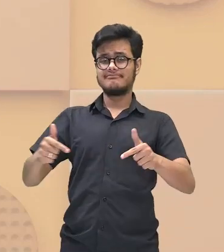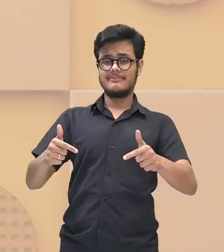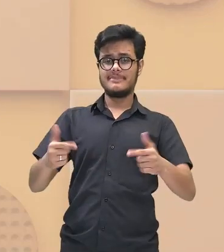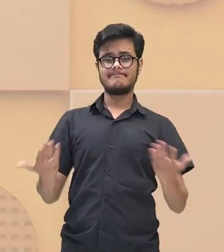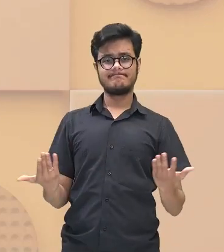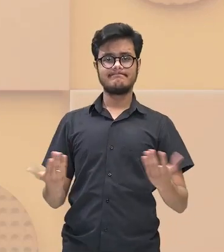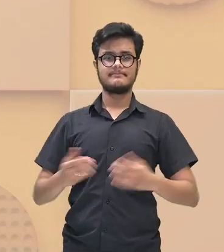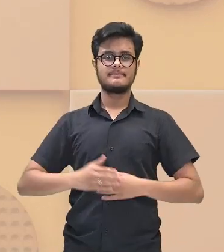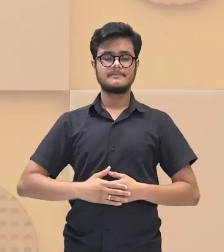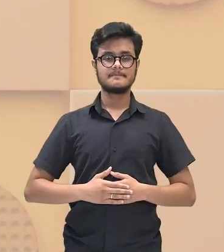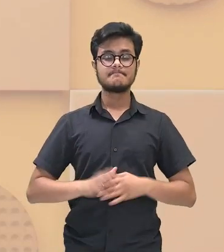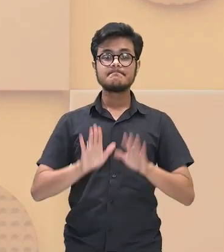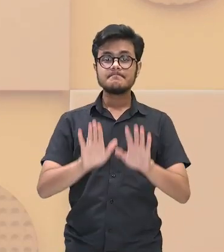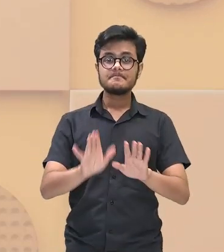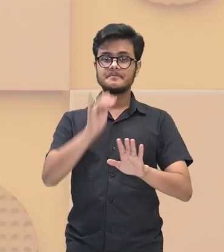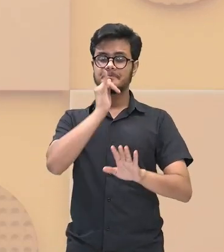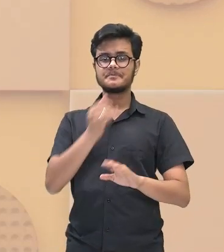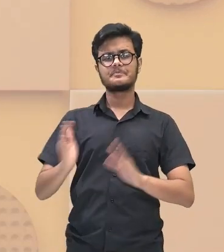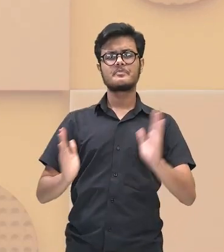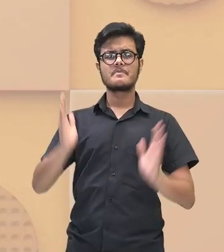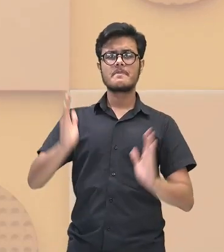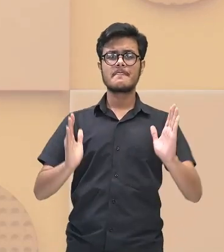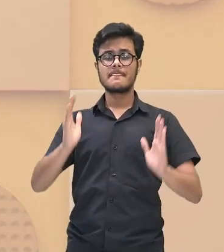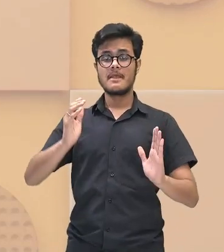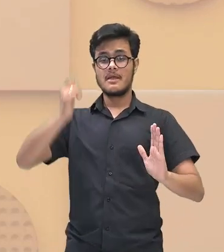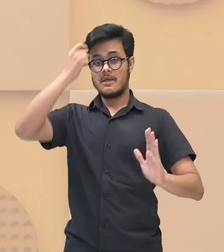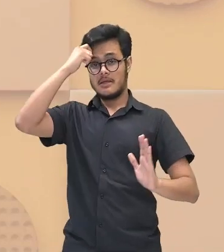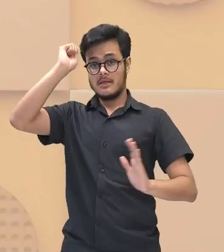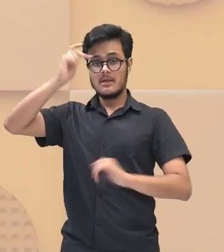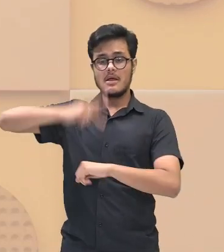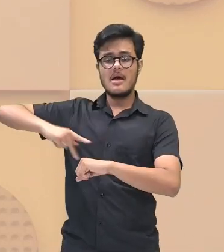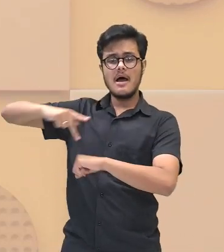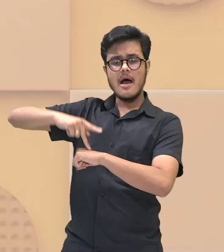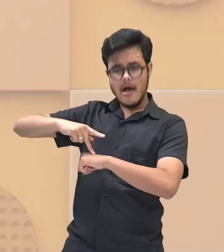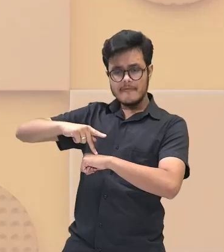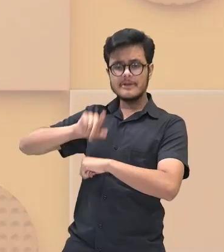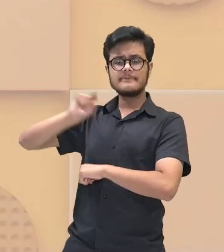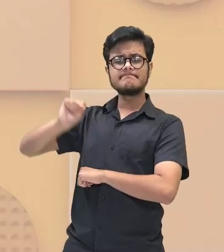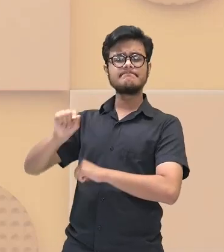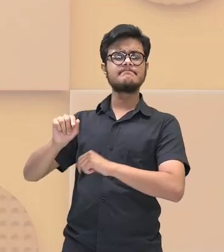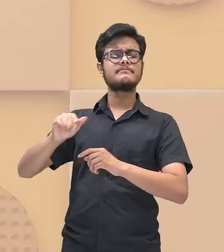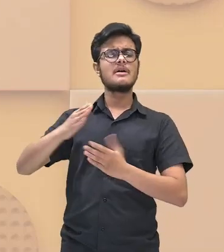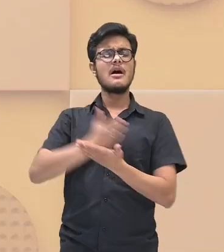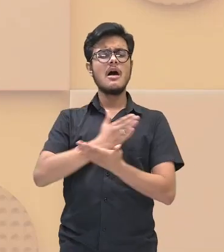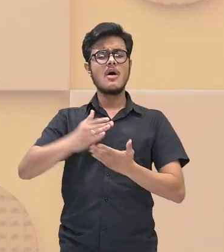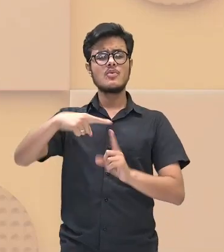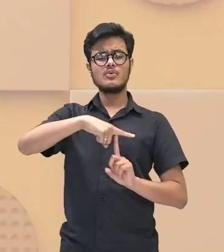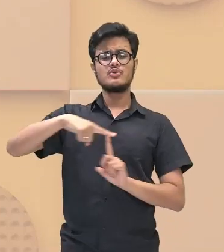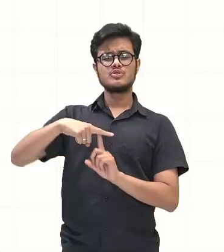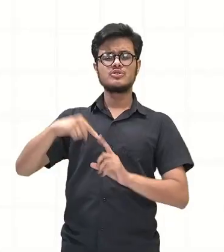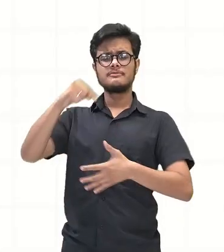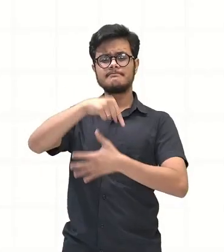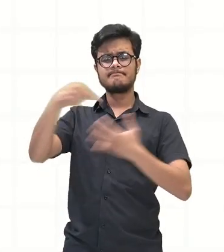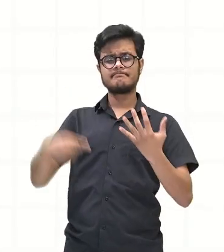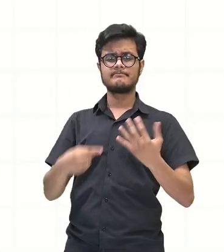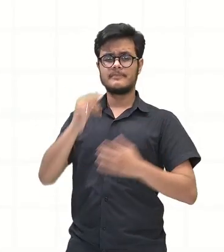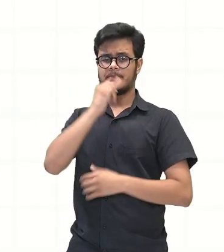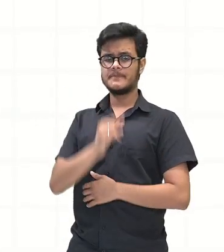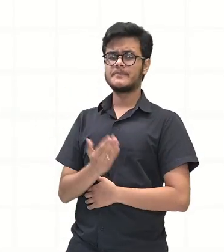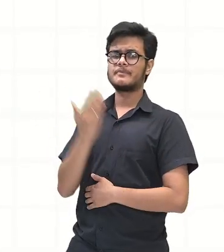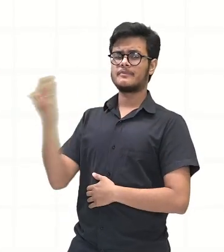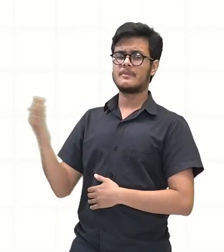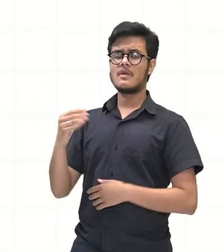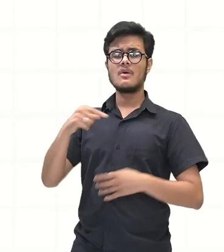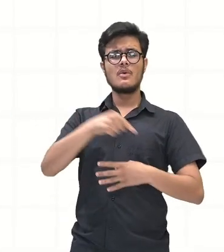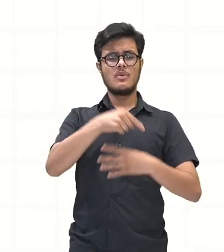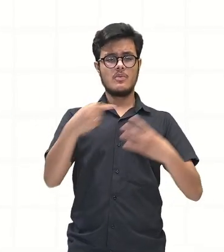escravização. Mas dentro do contexto africano, nós vamos observar alguns tipos de escravização. Então, observem só aí no nosso